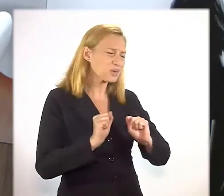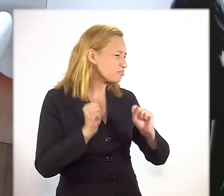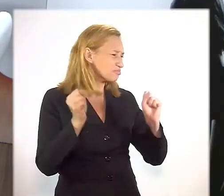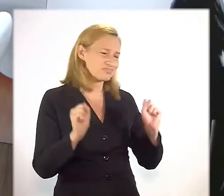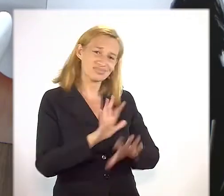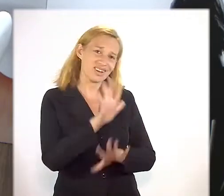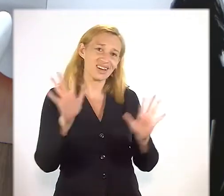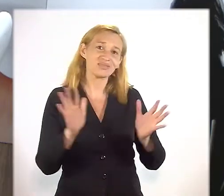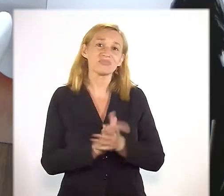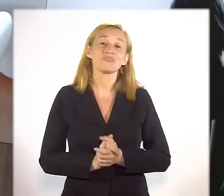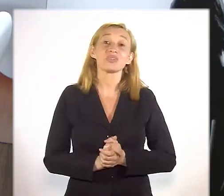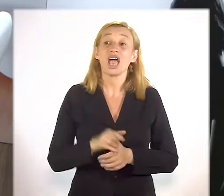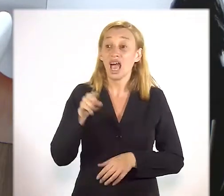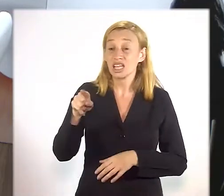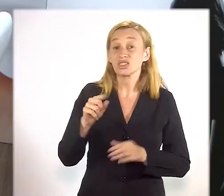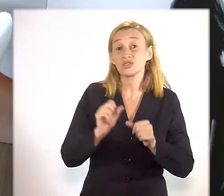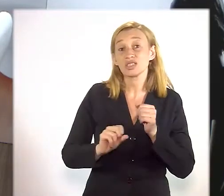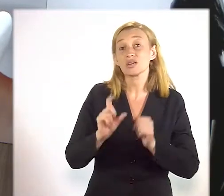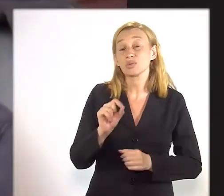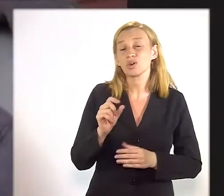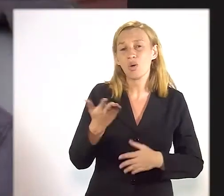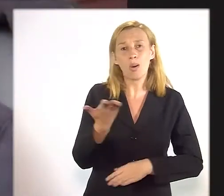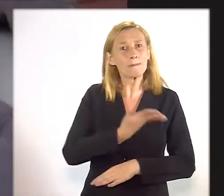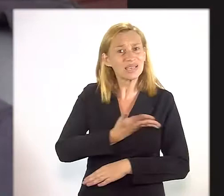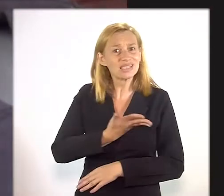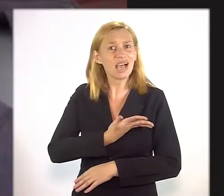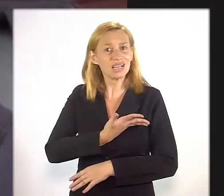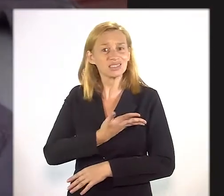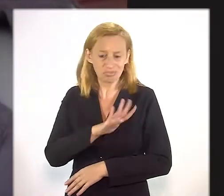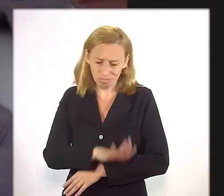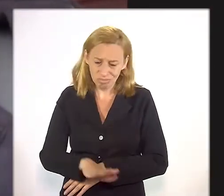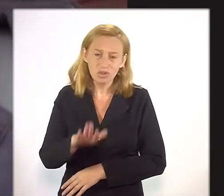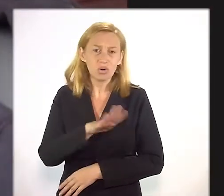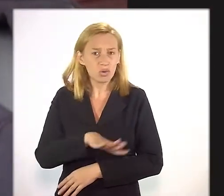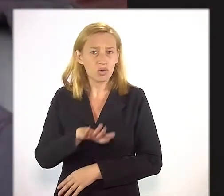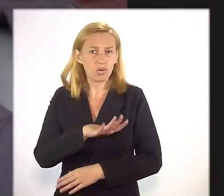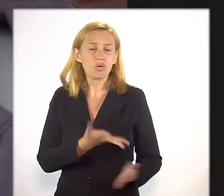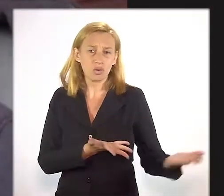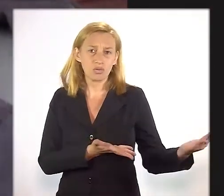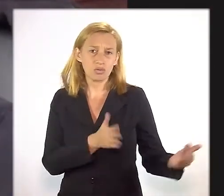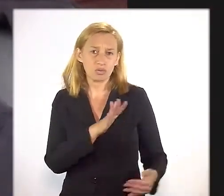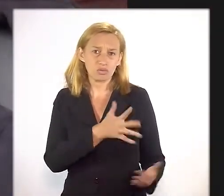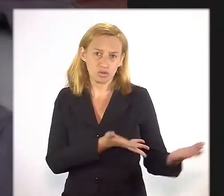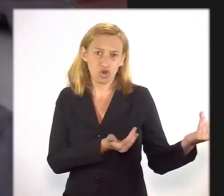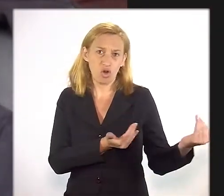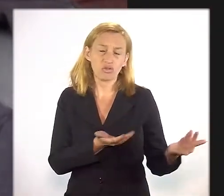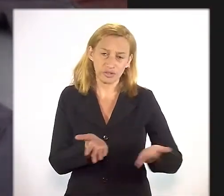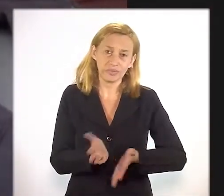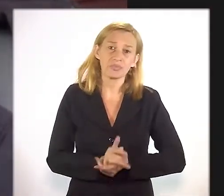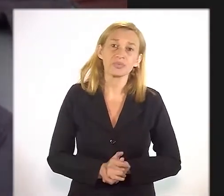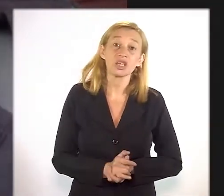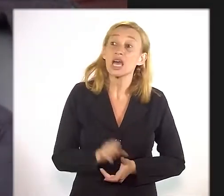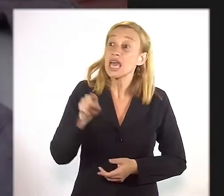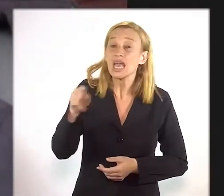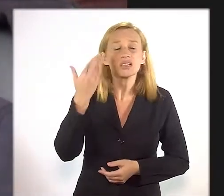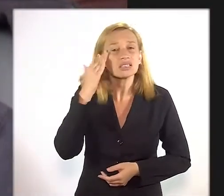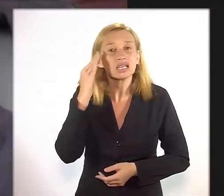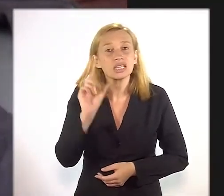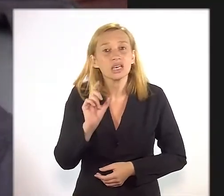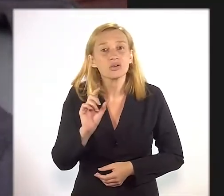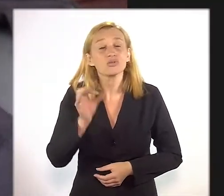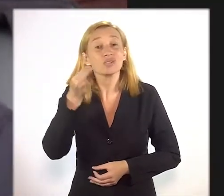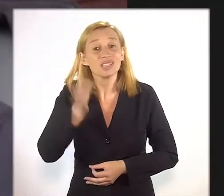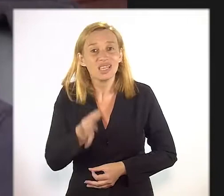veja a diferença. Porque ali o que nós fizemos foi humanizar o ato de aprender. O jovem, com 13.021, ele